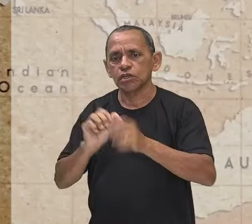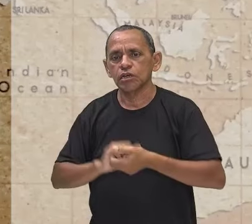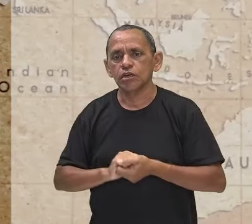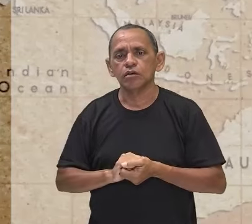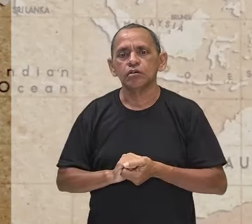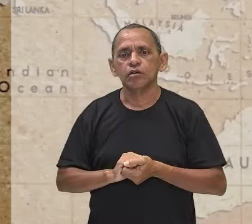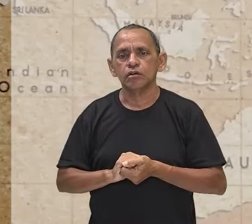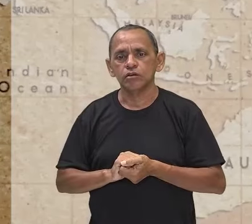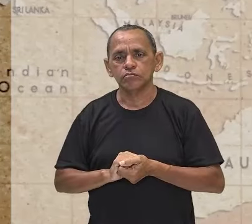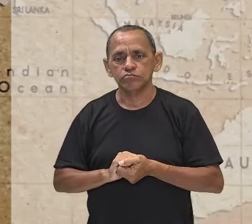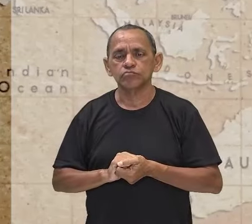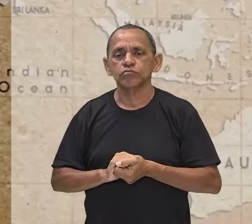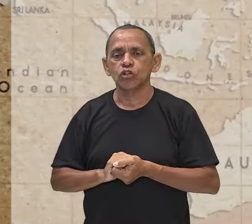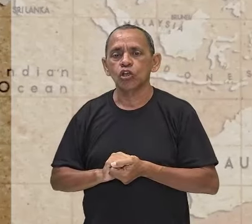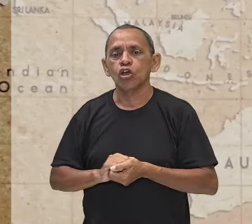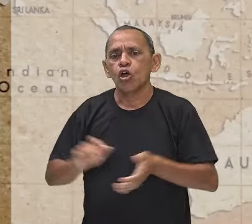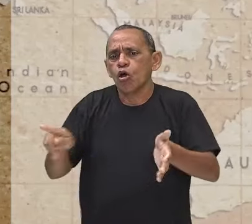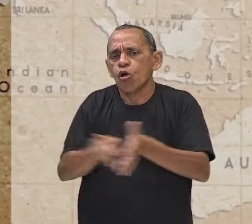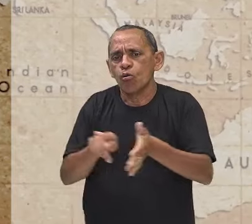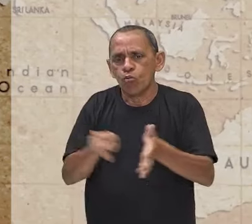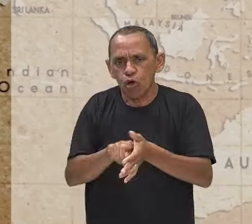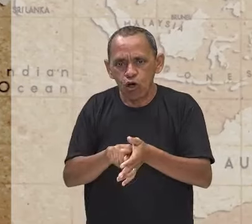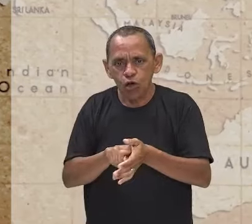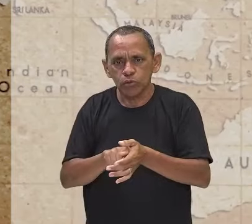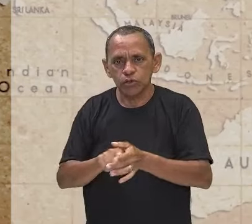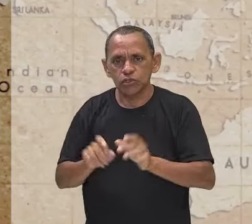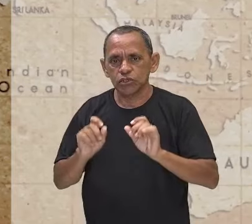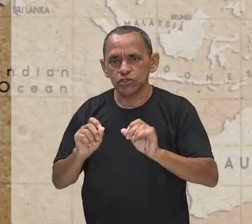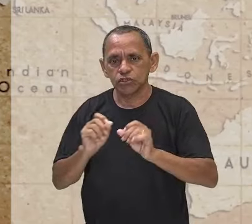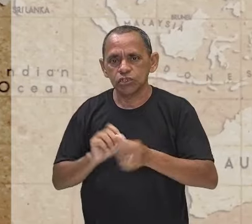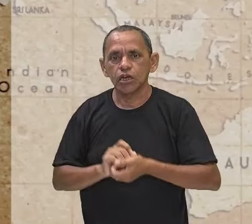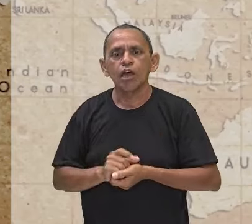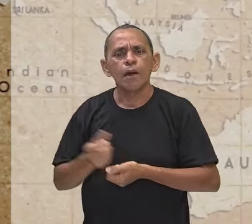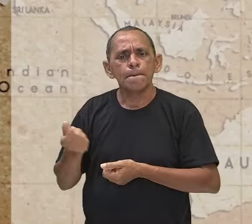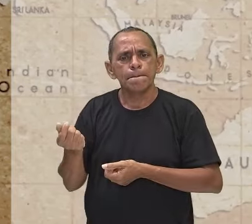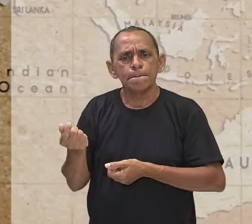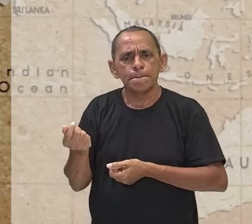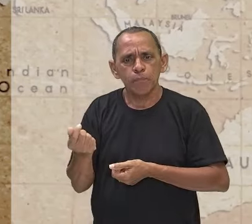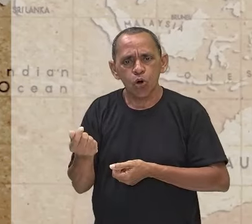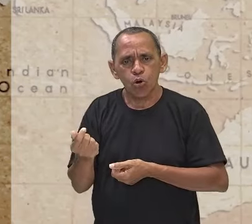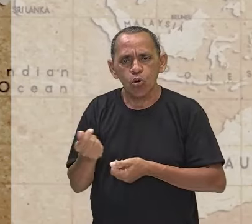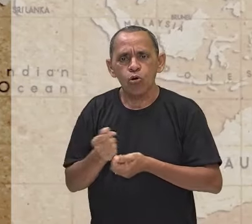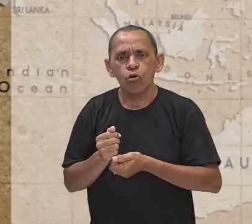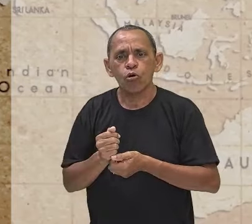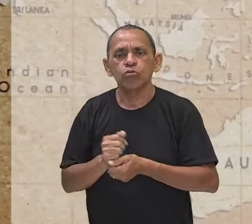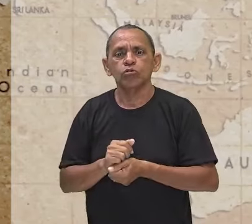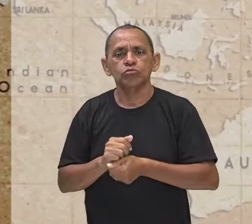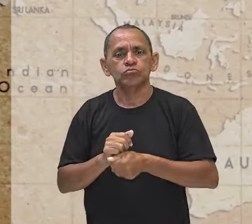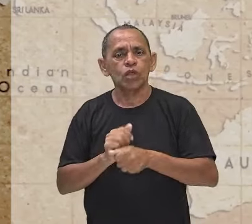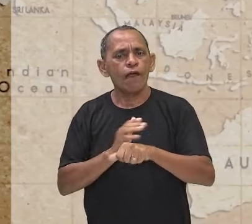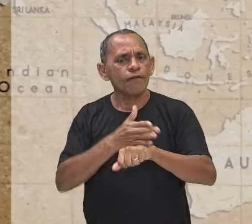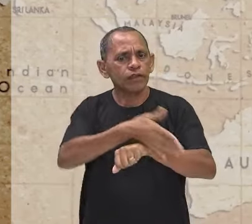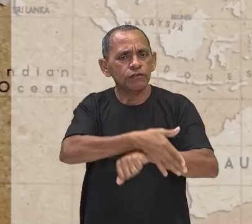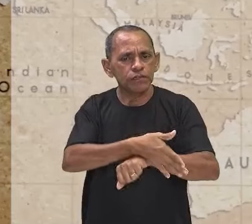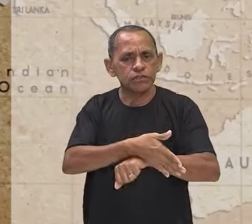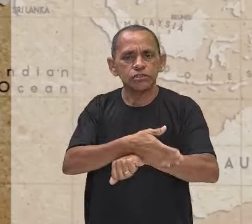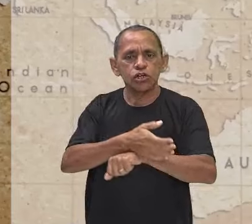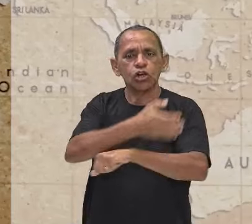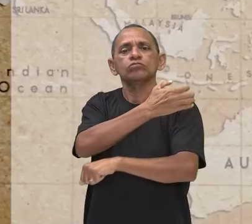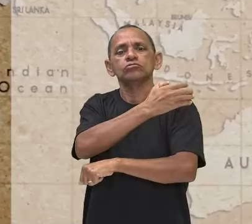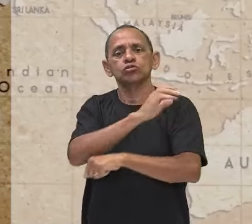da propriedade privada e uma pouca intervenção do Estado quanto às questões dos meios de produção.